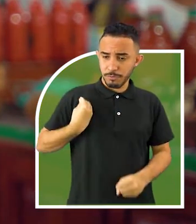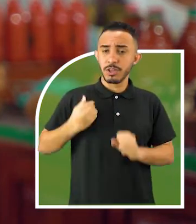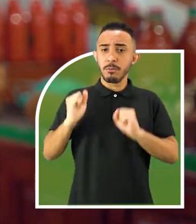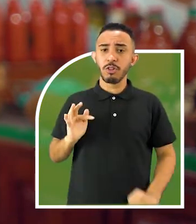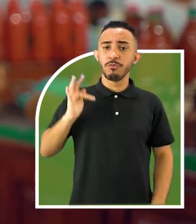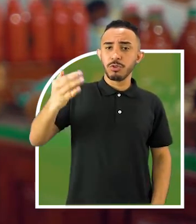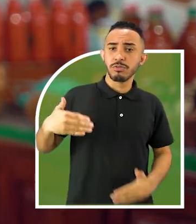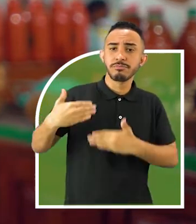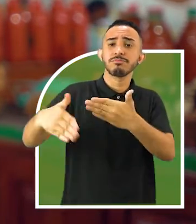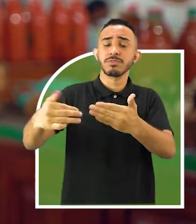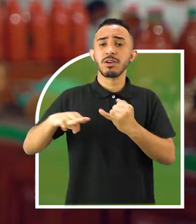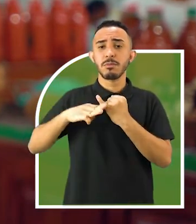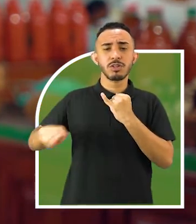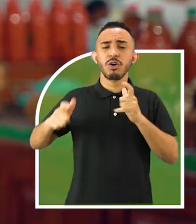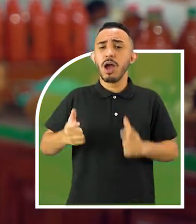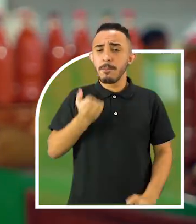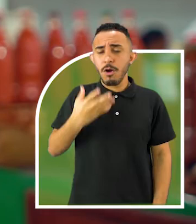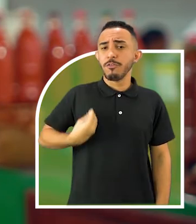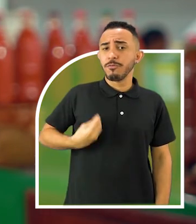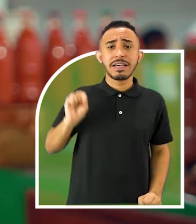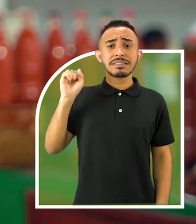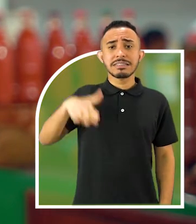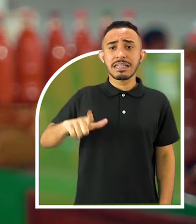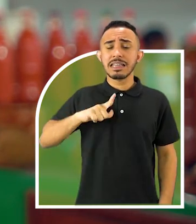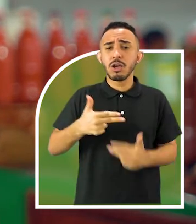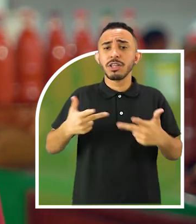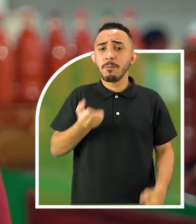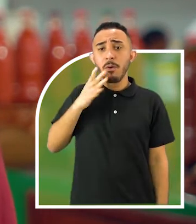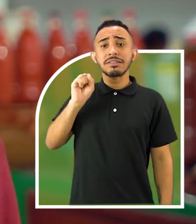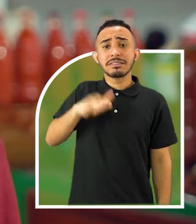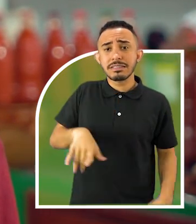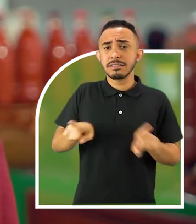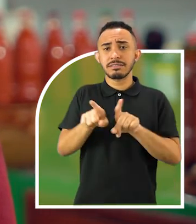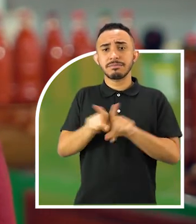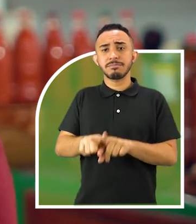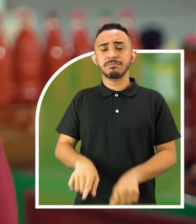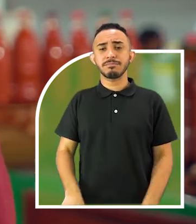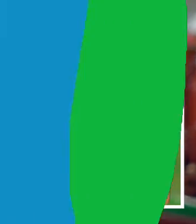nesse Marajó. O Marajó é um lugar onde se viver, sim, onde existem coisas boas também.